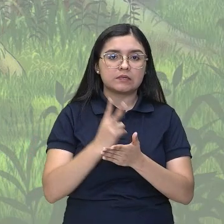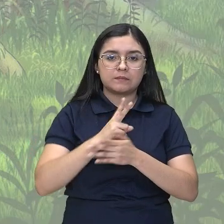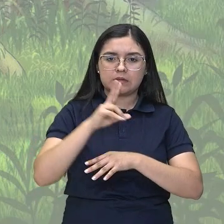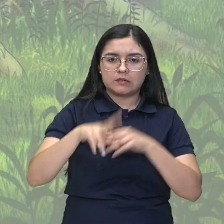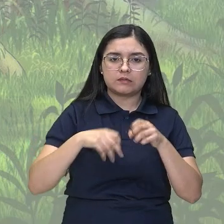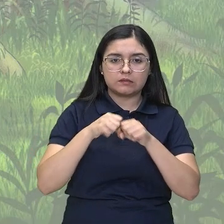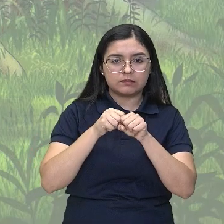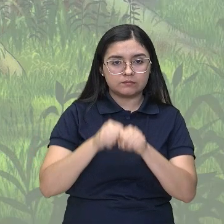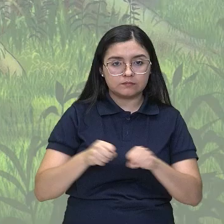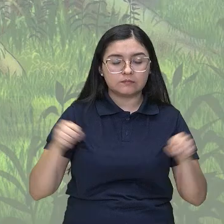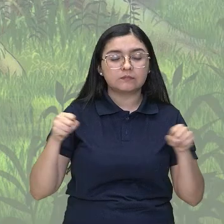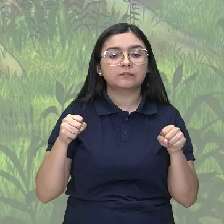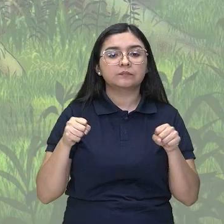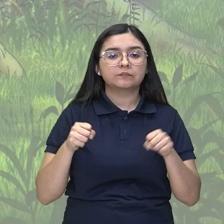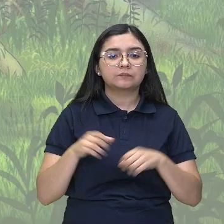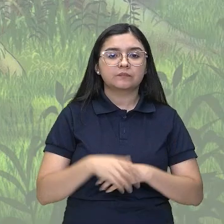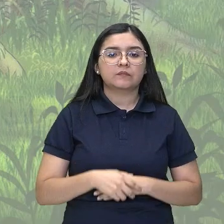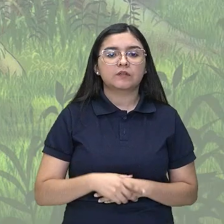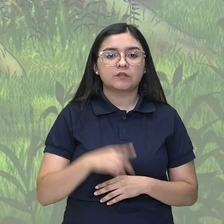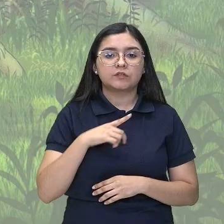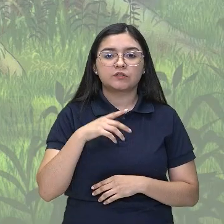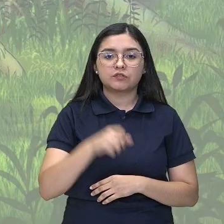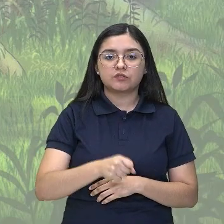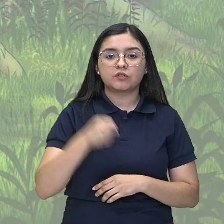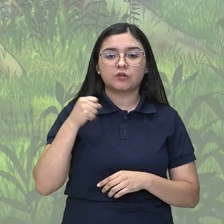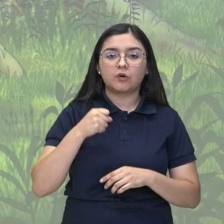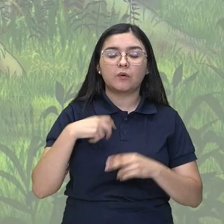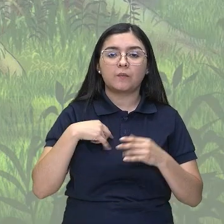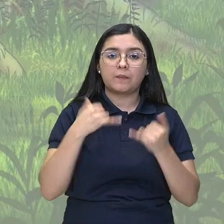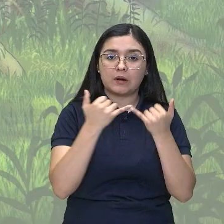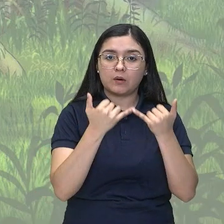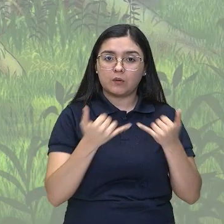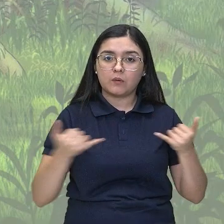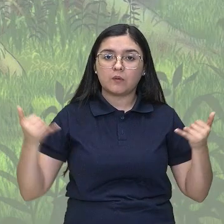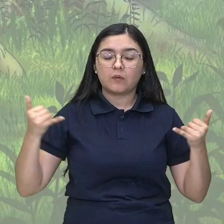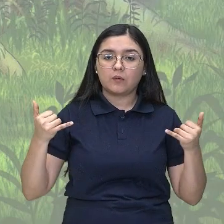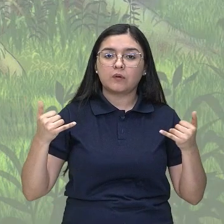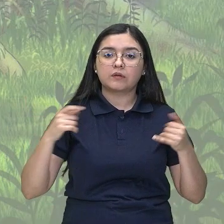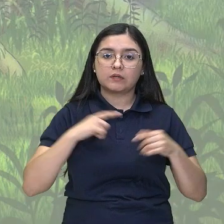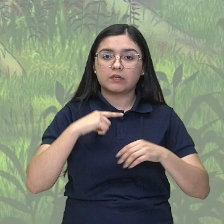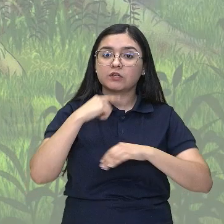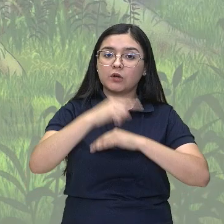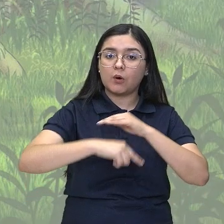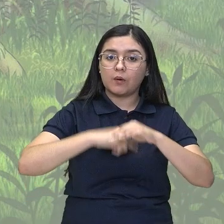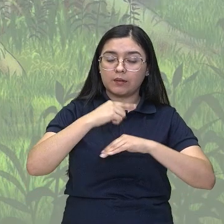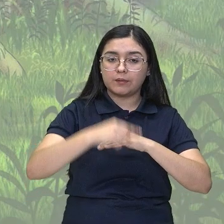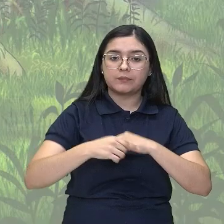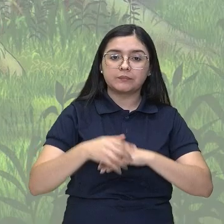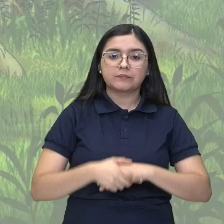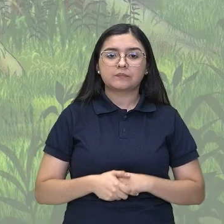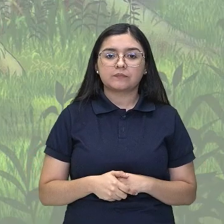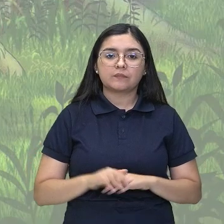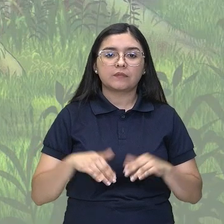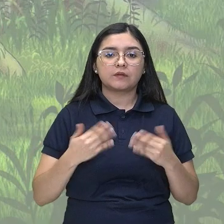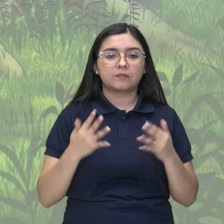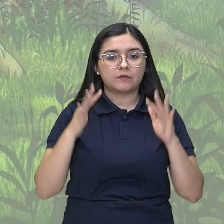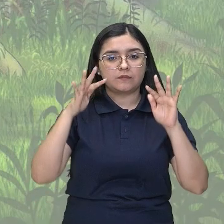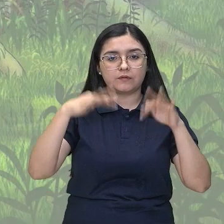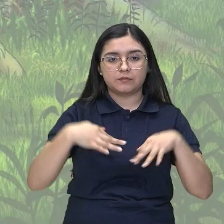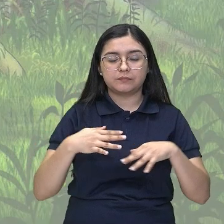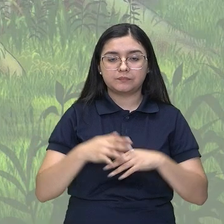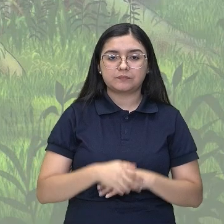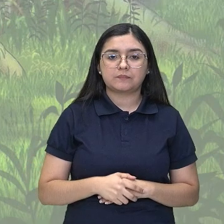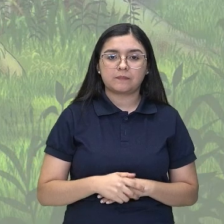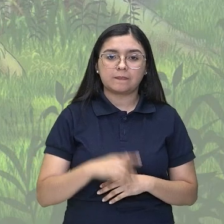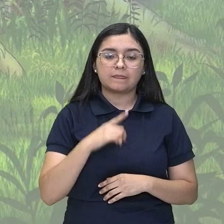meteu a mão debaixo da túnica e tirou uma corda de ticum que tinha enrolado a cintura em muitas voltas. E para terminar,